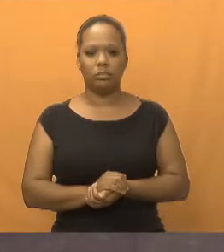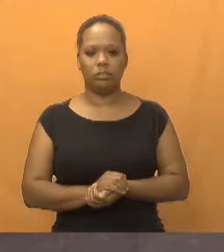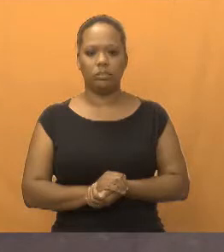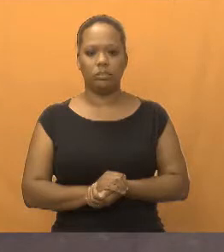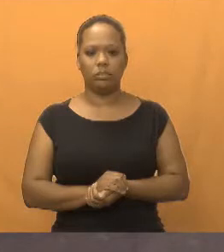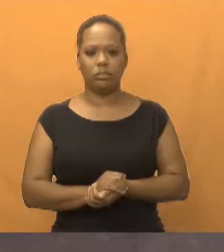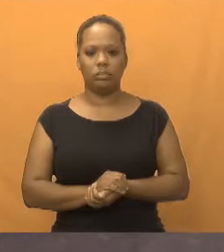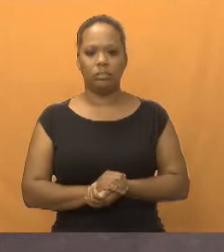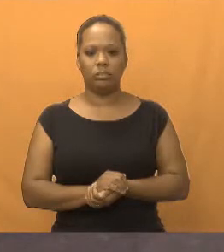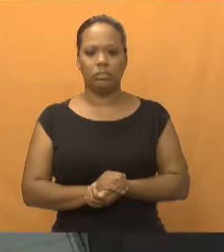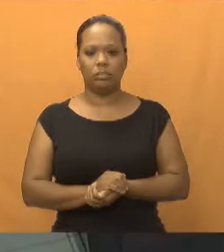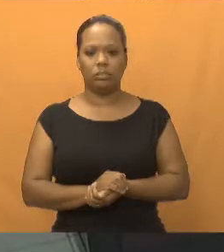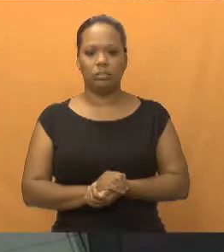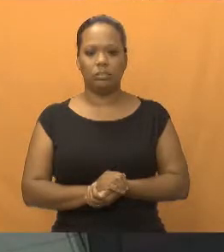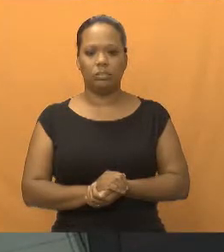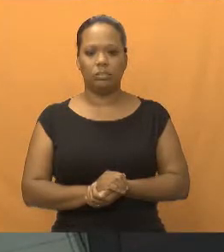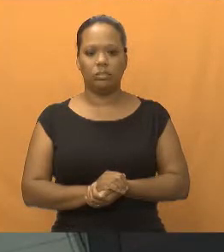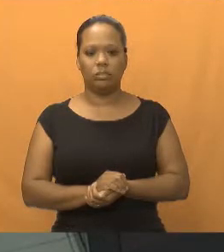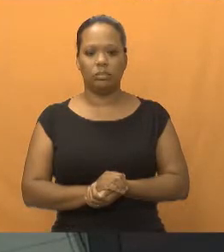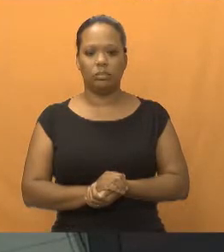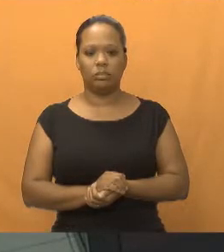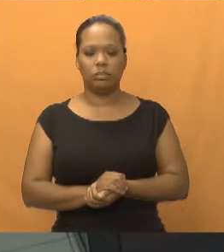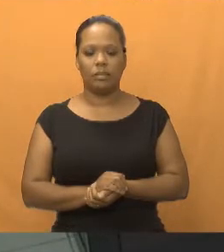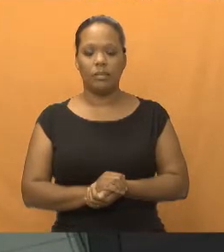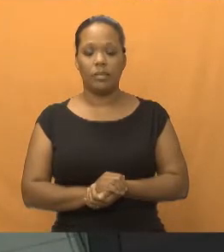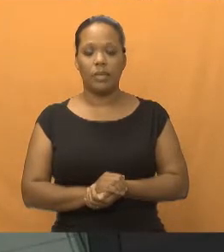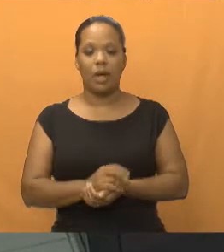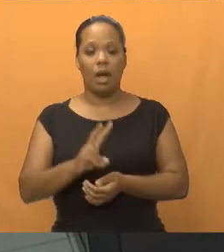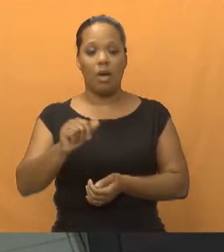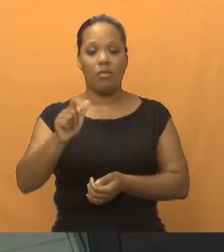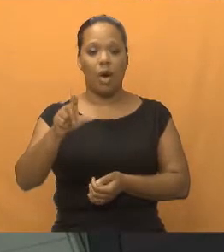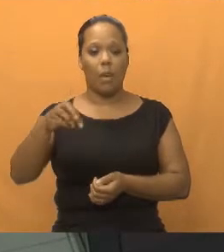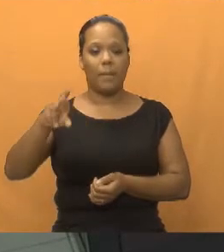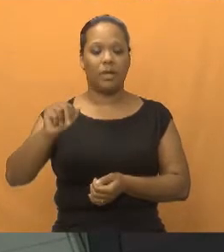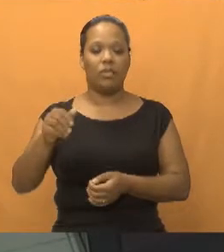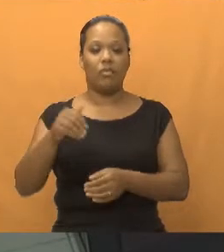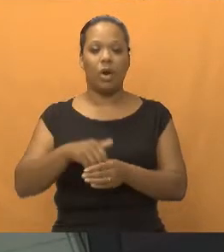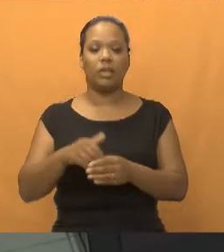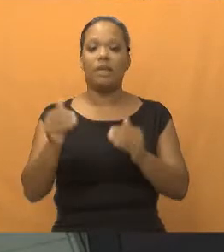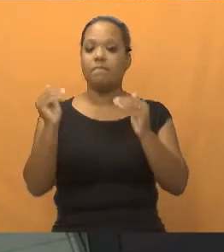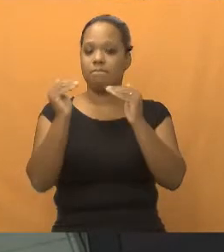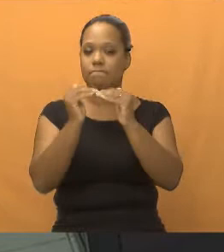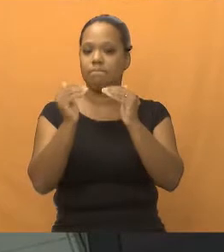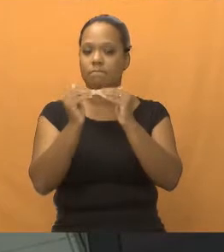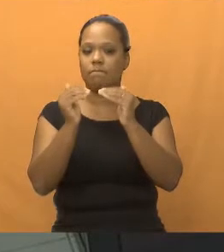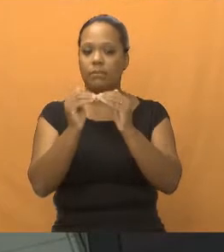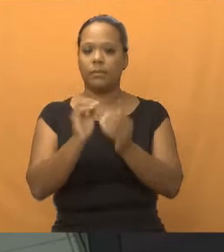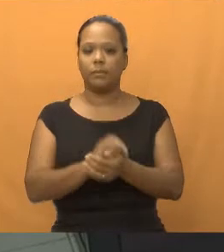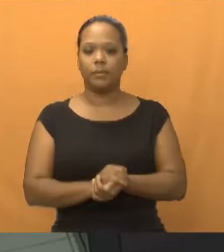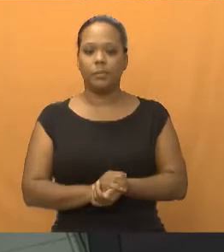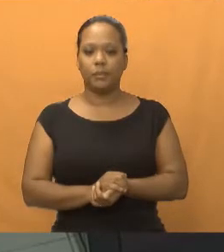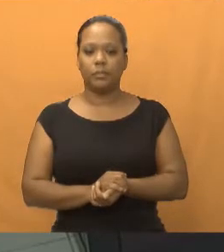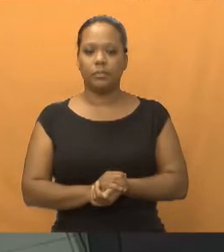Como vota o vereador Valmir do Parque Meia Lua? Meu voto é favorável.